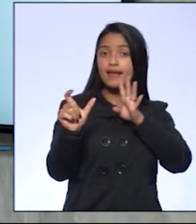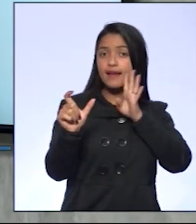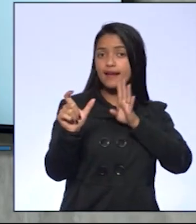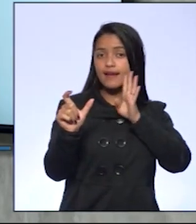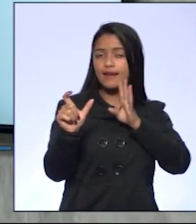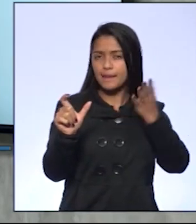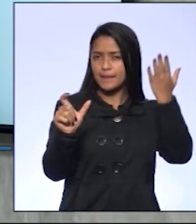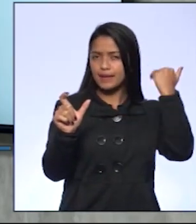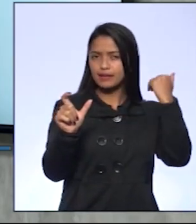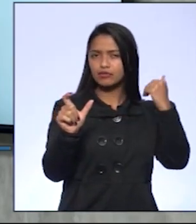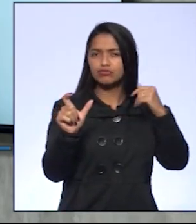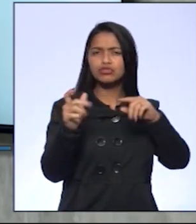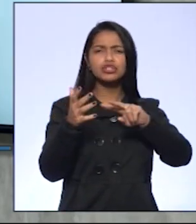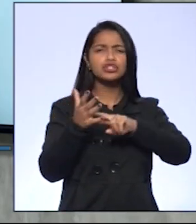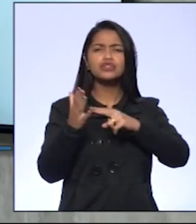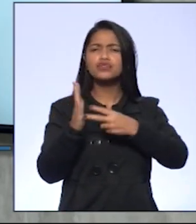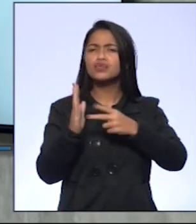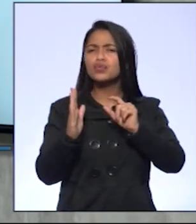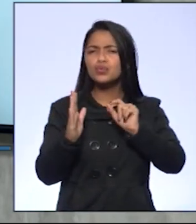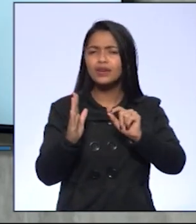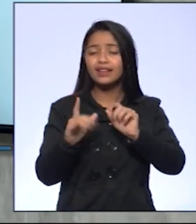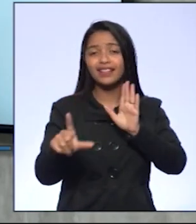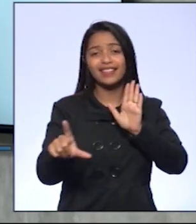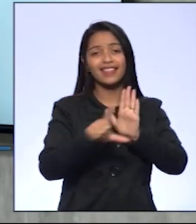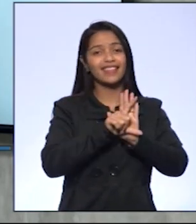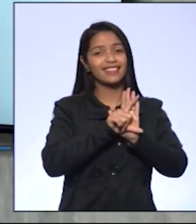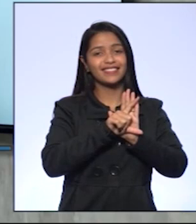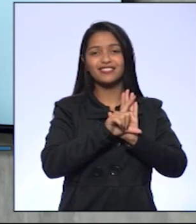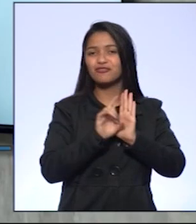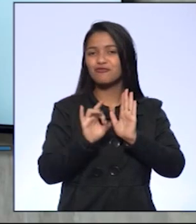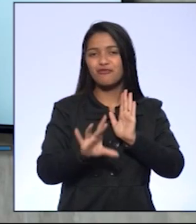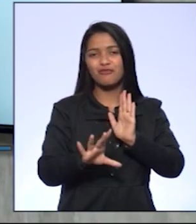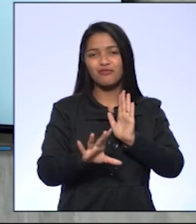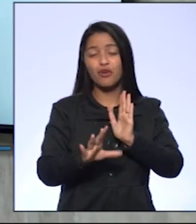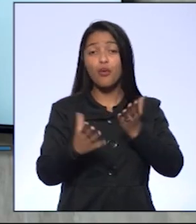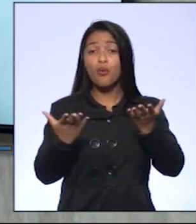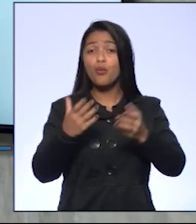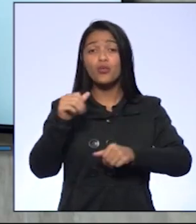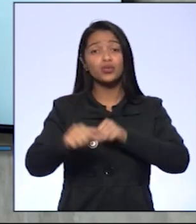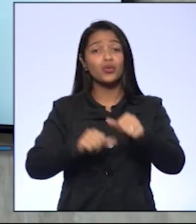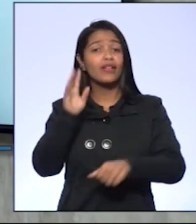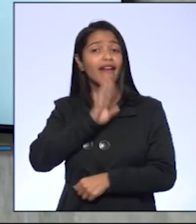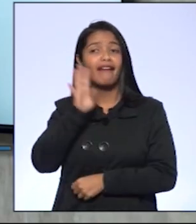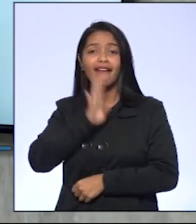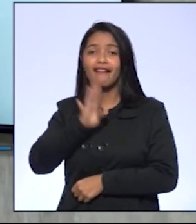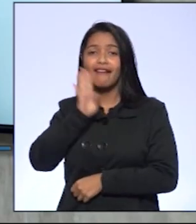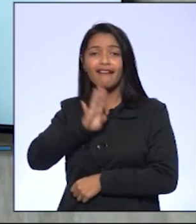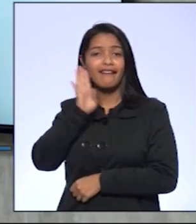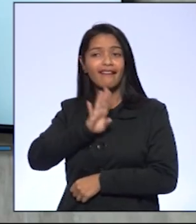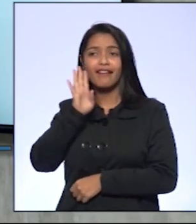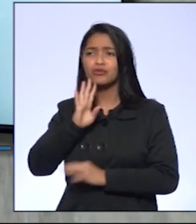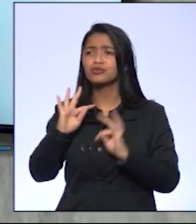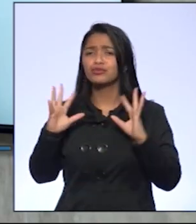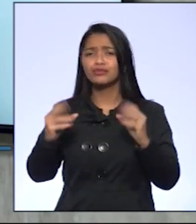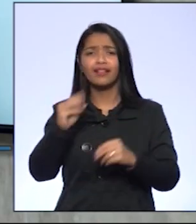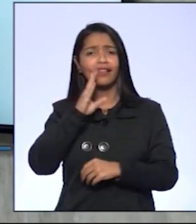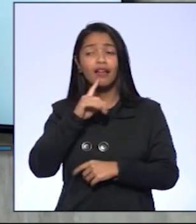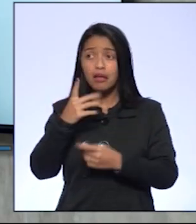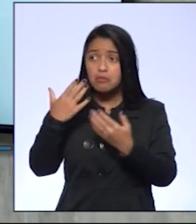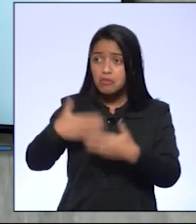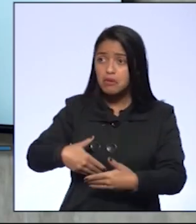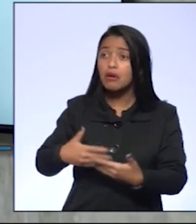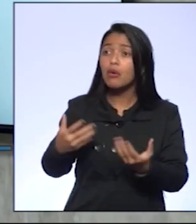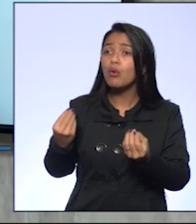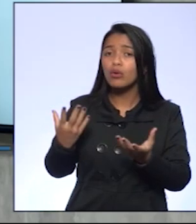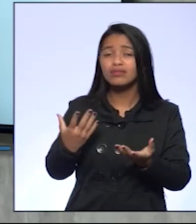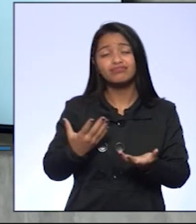ela indicava apenas aquilo que era previsto em lei. Hoje a gente usa legal para tudo. Né? Fez a prova? E aí, como é que você